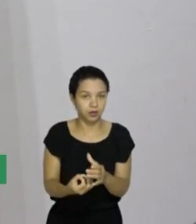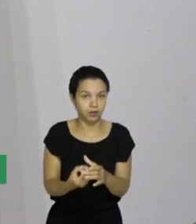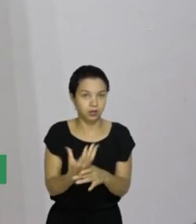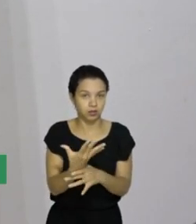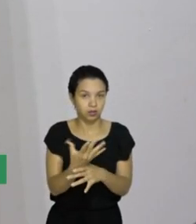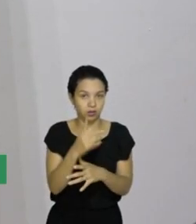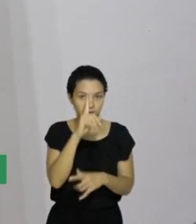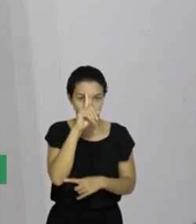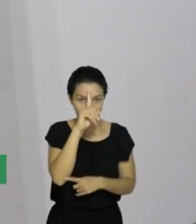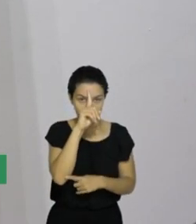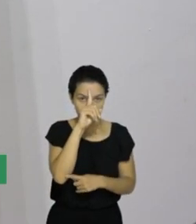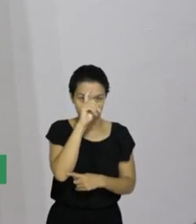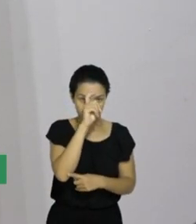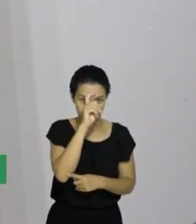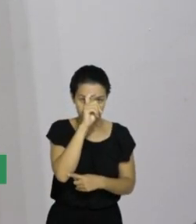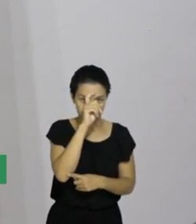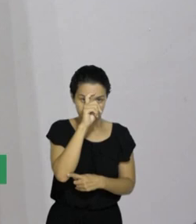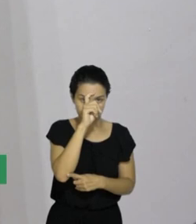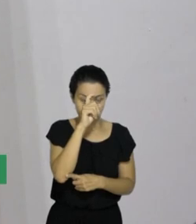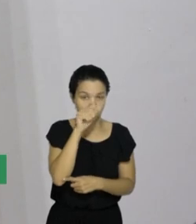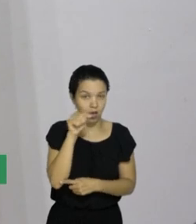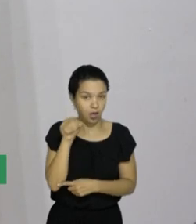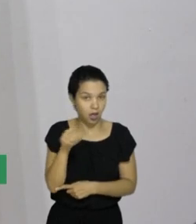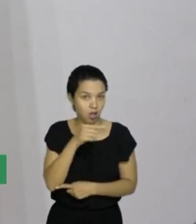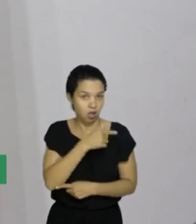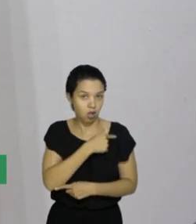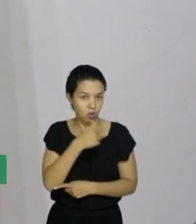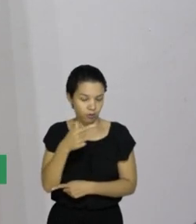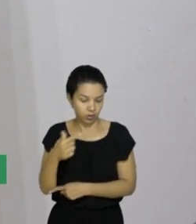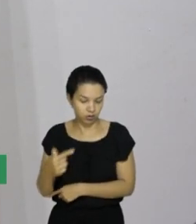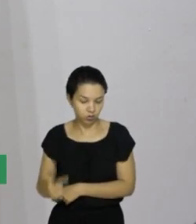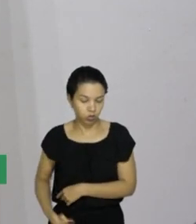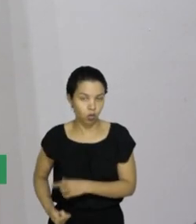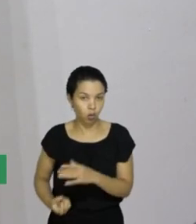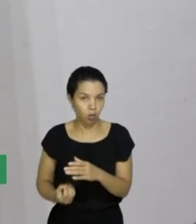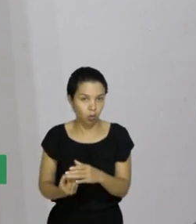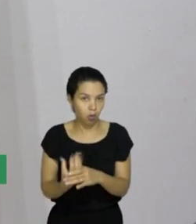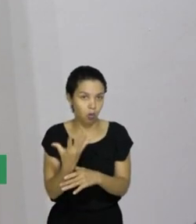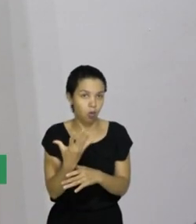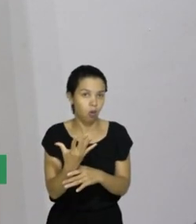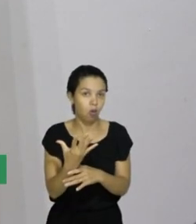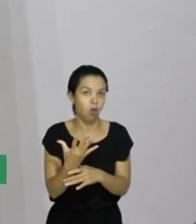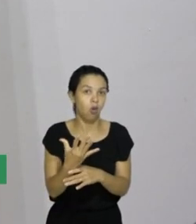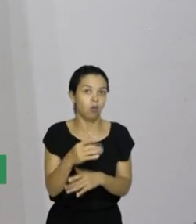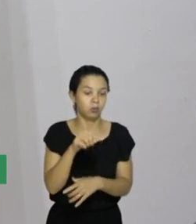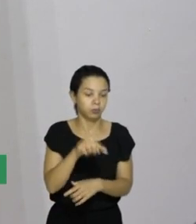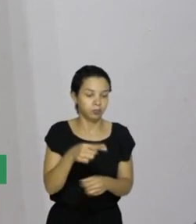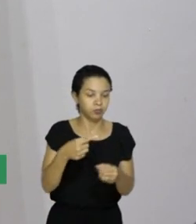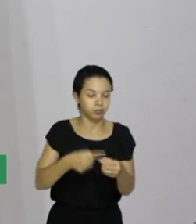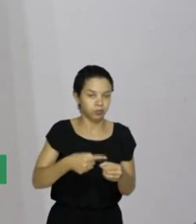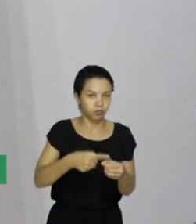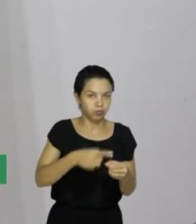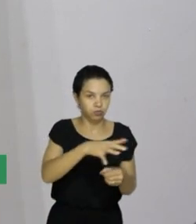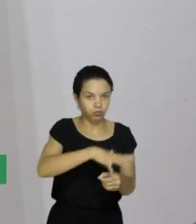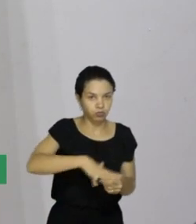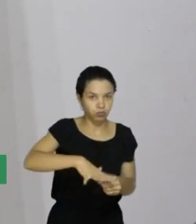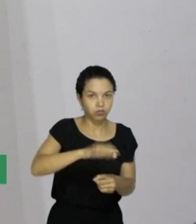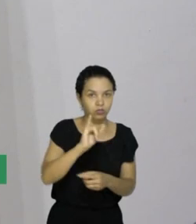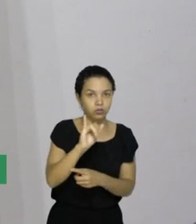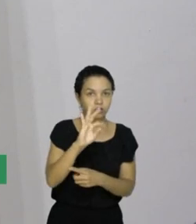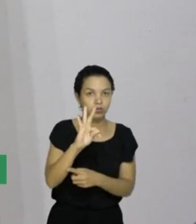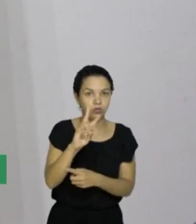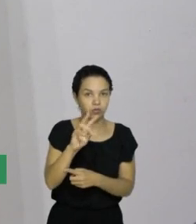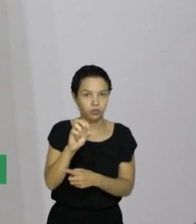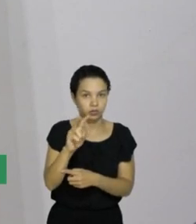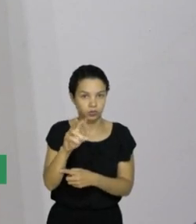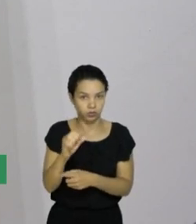hospital o governador Nereu Ramos criou distrito de Itoupava implantado pelo prefeito Bruno